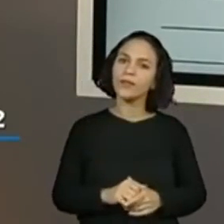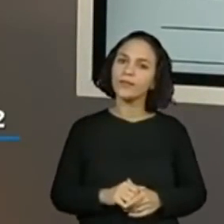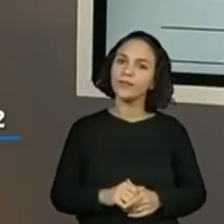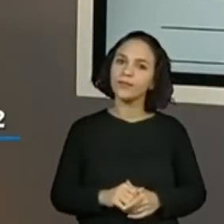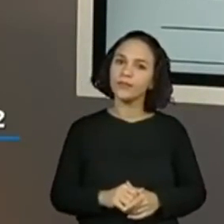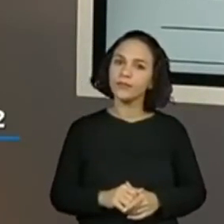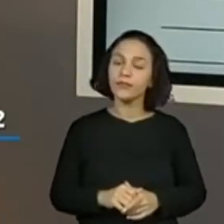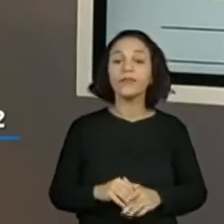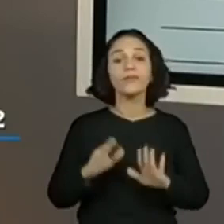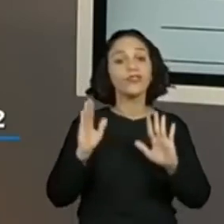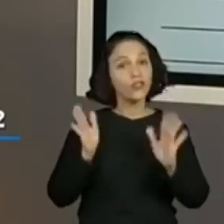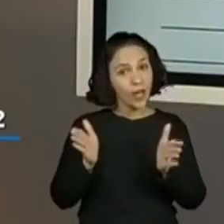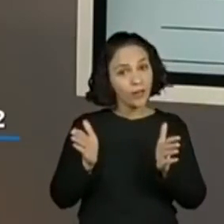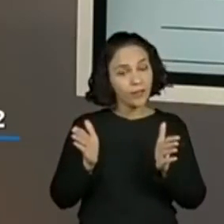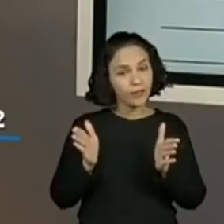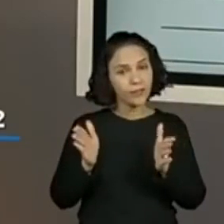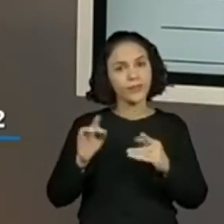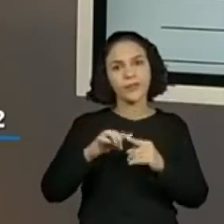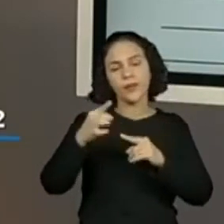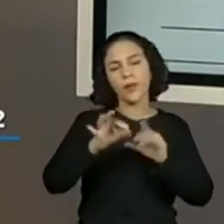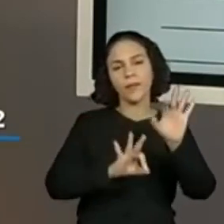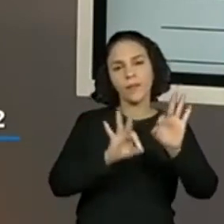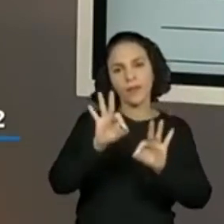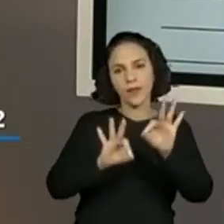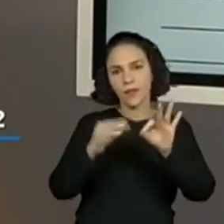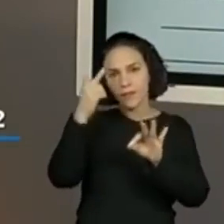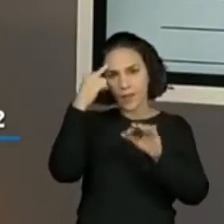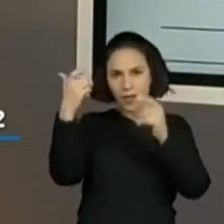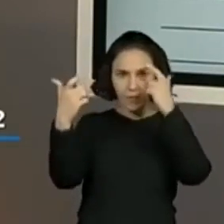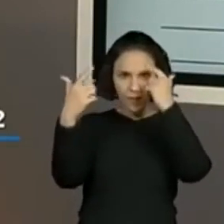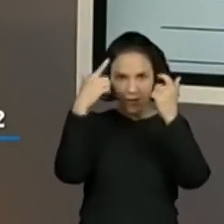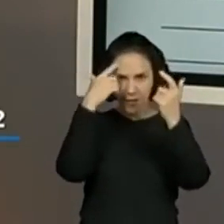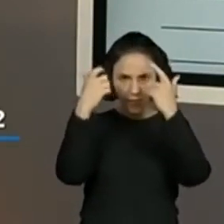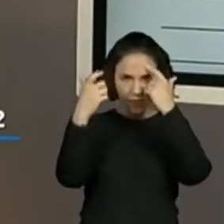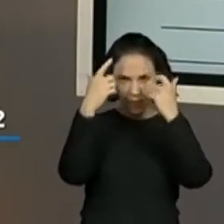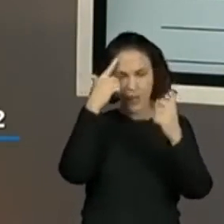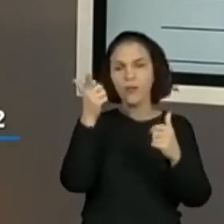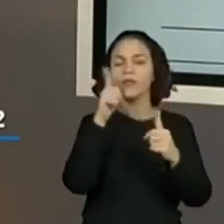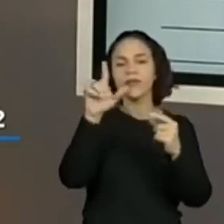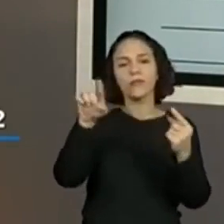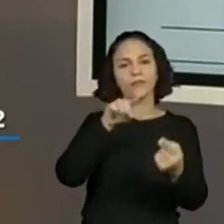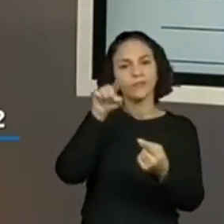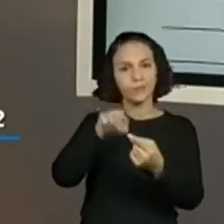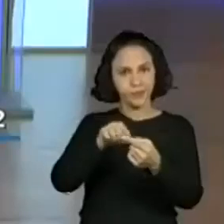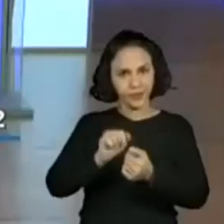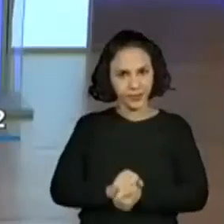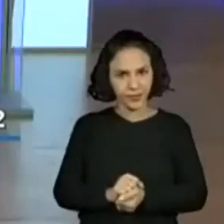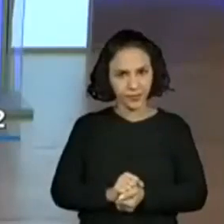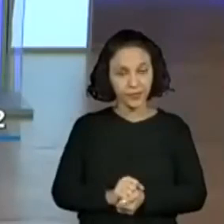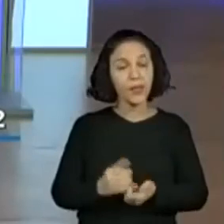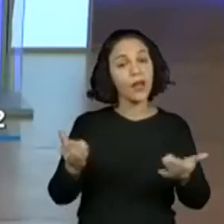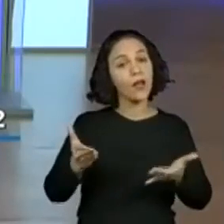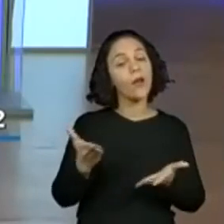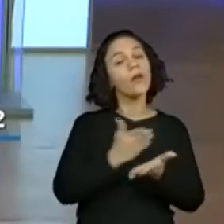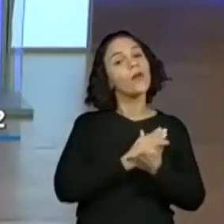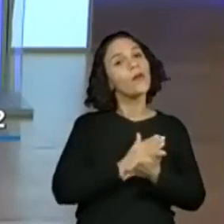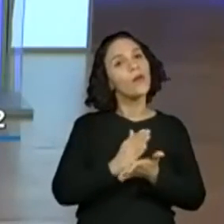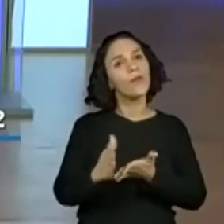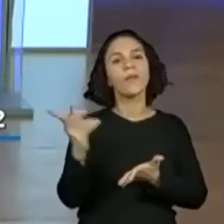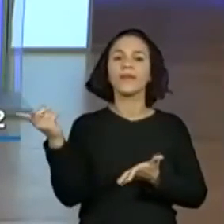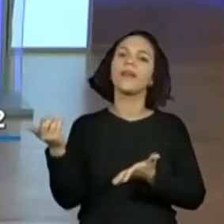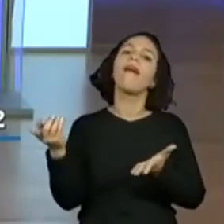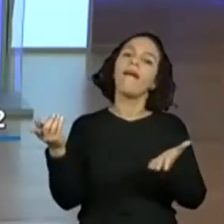A partir do final escolhido, eu planejo as ideias que vão me levar àquele final. E aí, agora eu começo... a